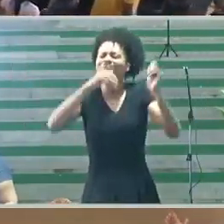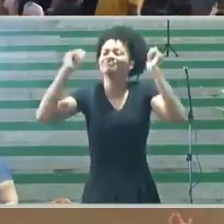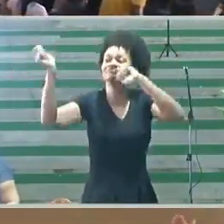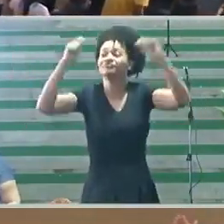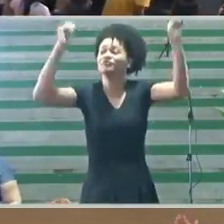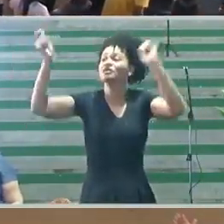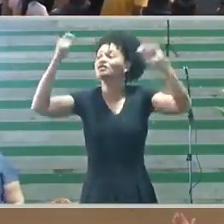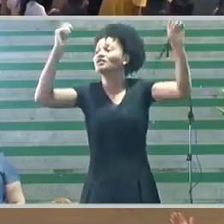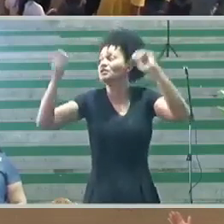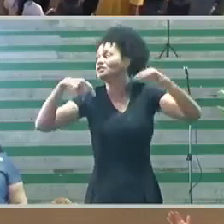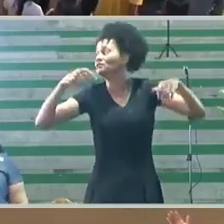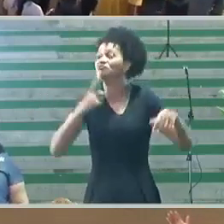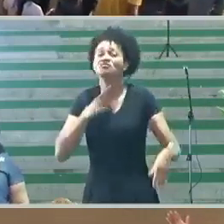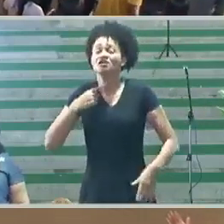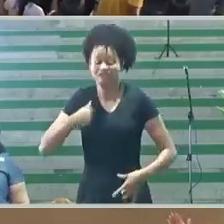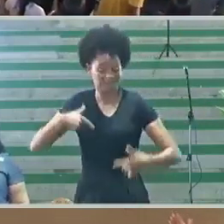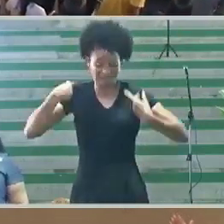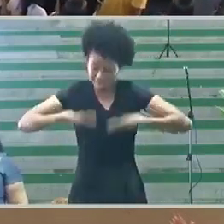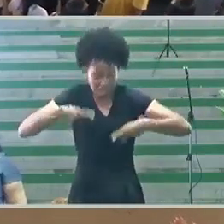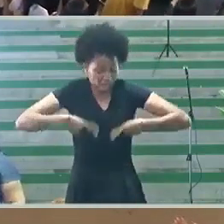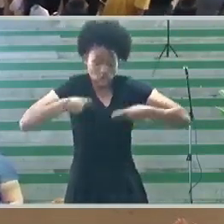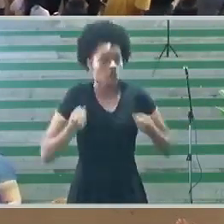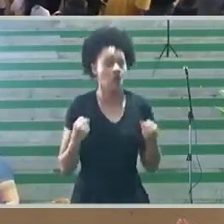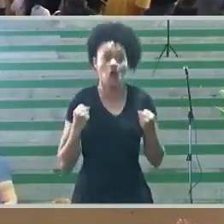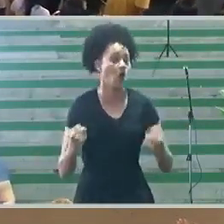Eu vou pular daqui pra cima.